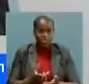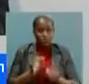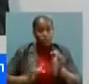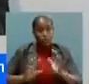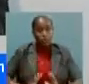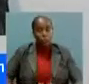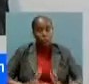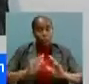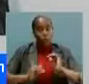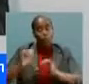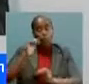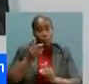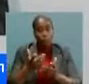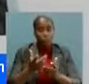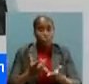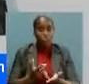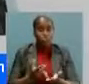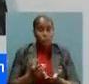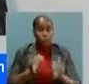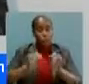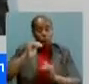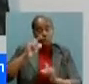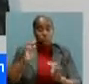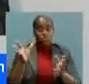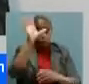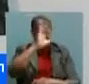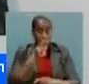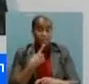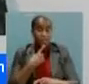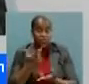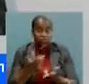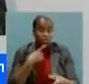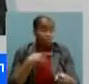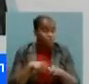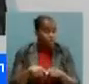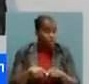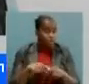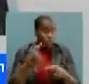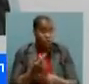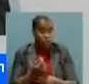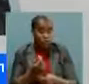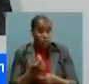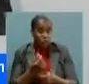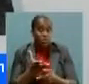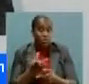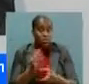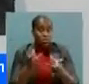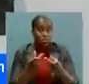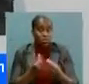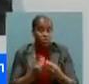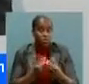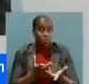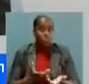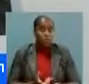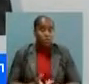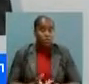governo, entendidas como meras metas políticas, sem sustentação em estudos e projeções económicas